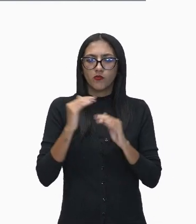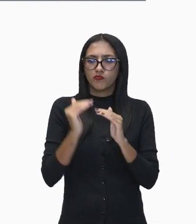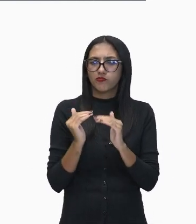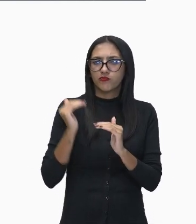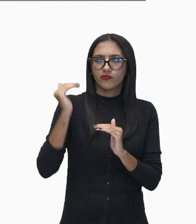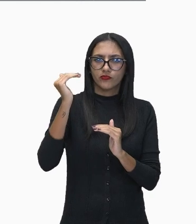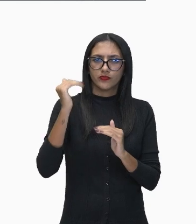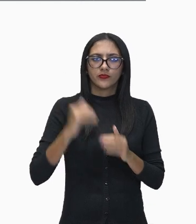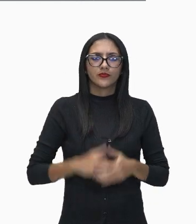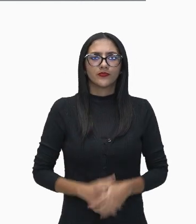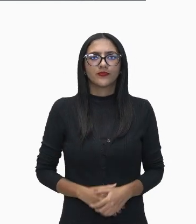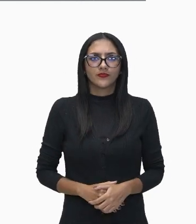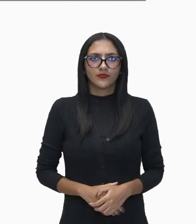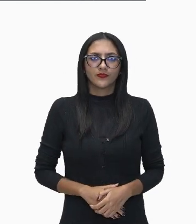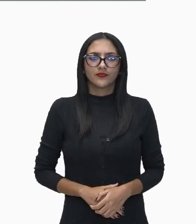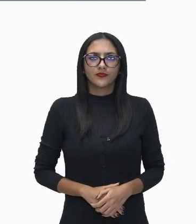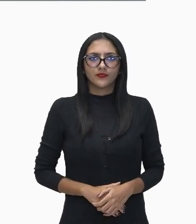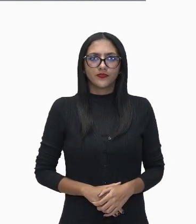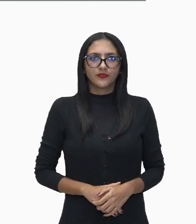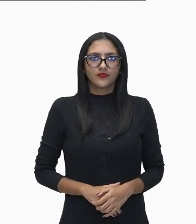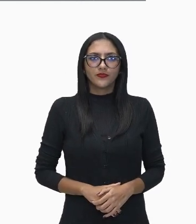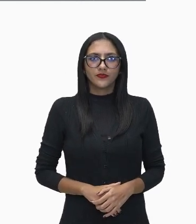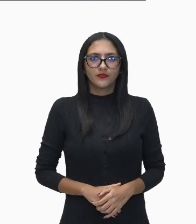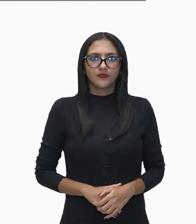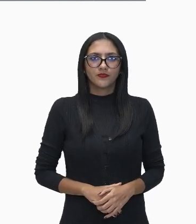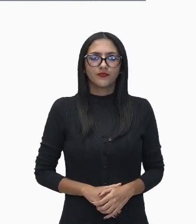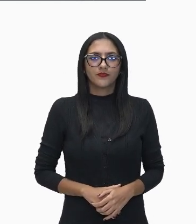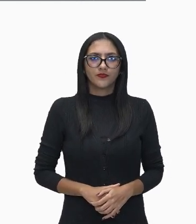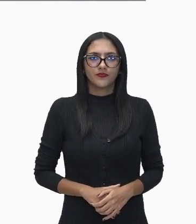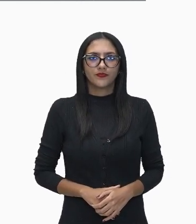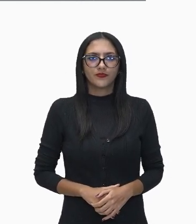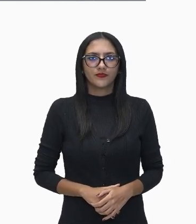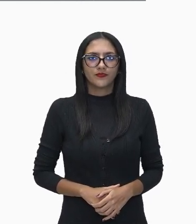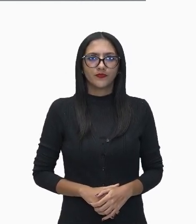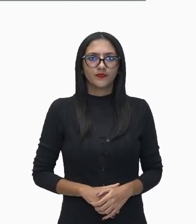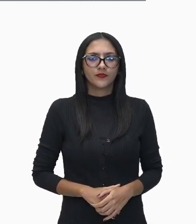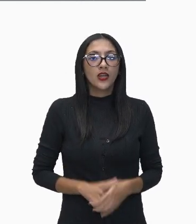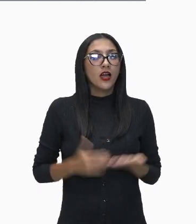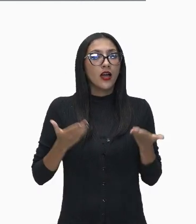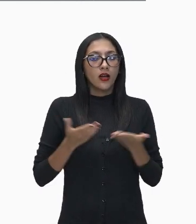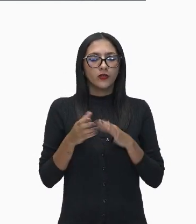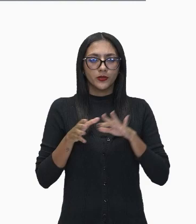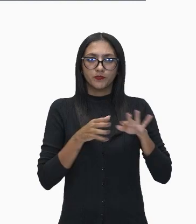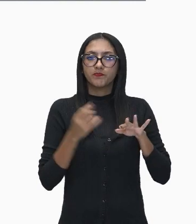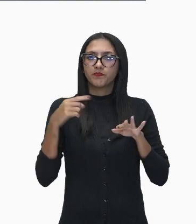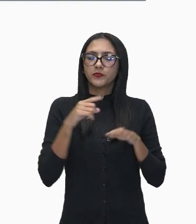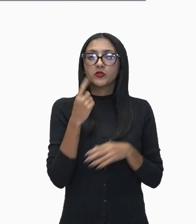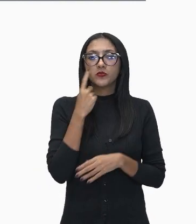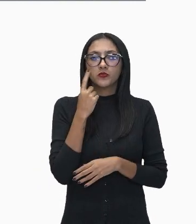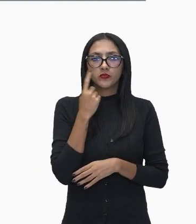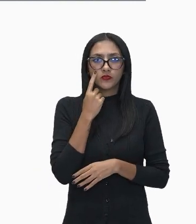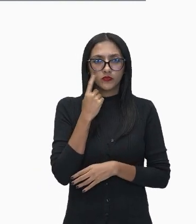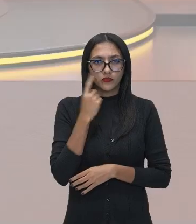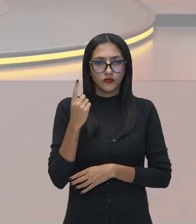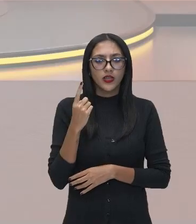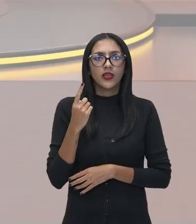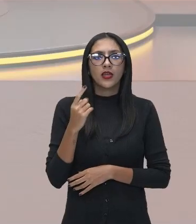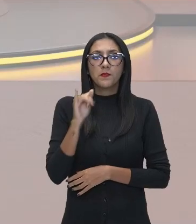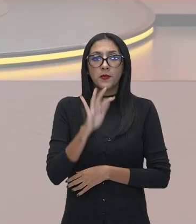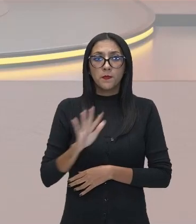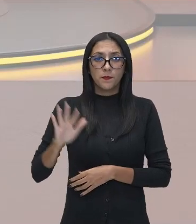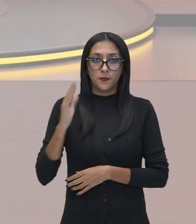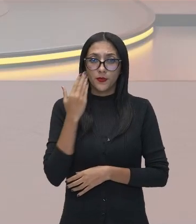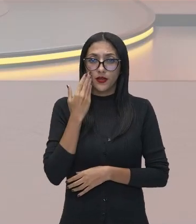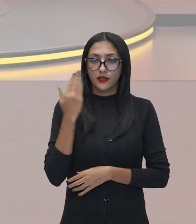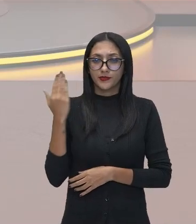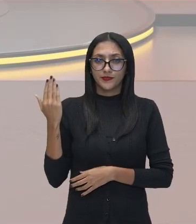tá? Vamos lá então. Vejam só aqui, nessa imagem que nós estamos vendo, que